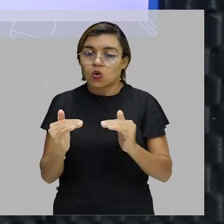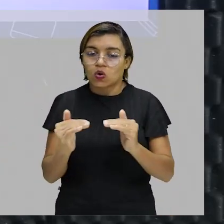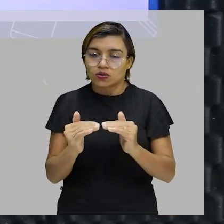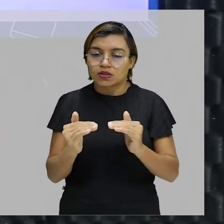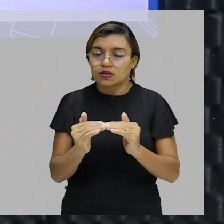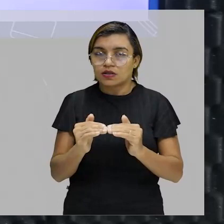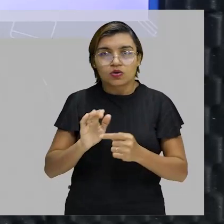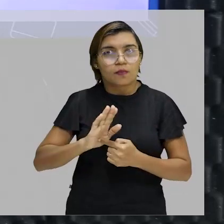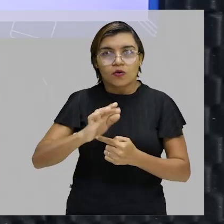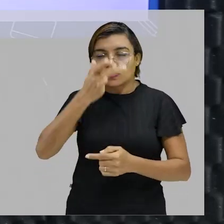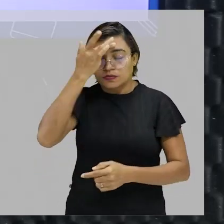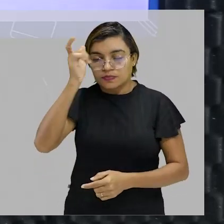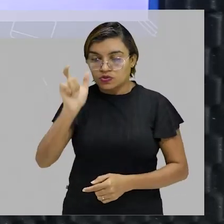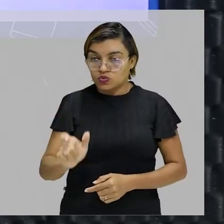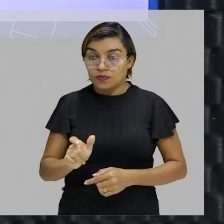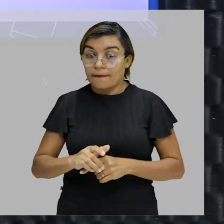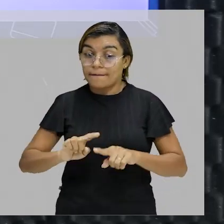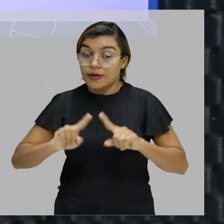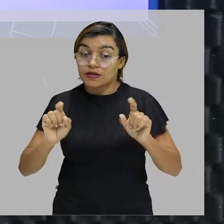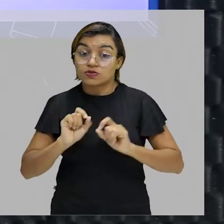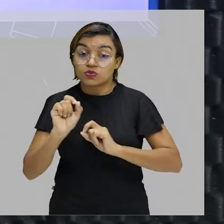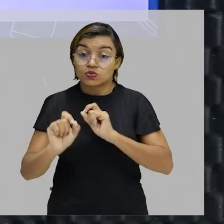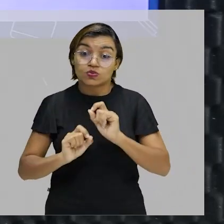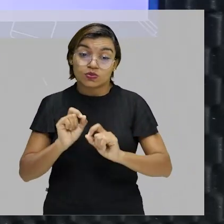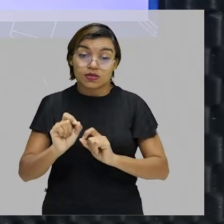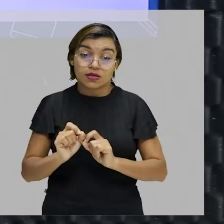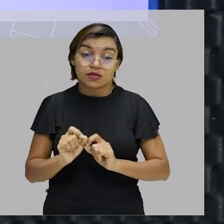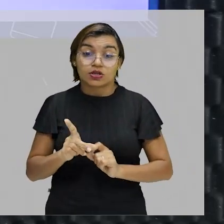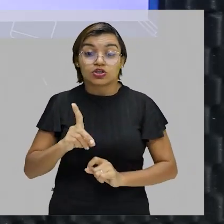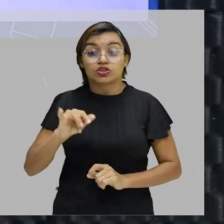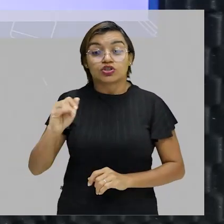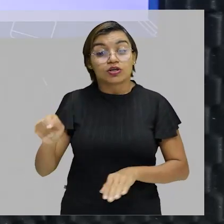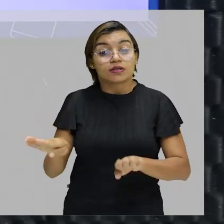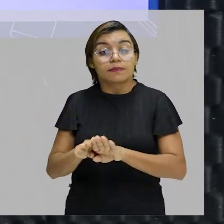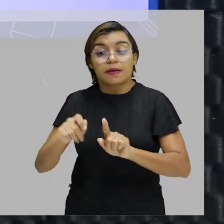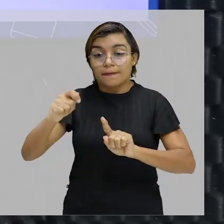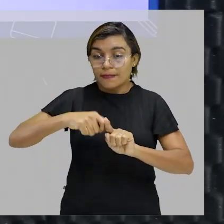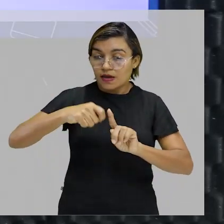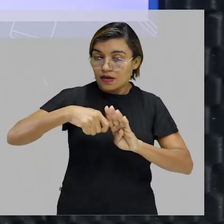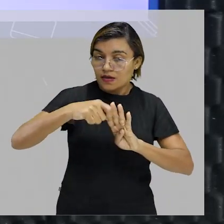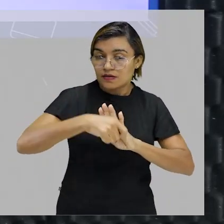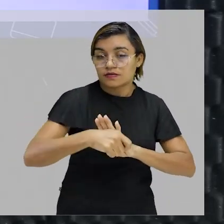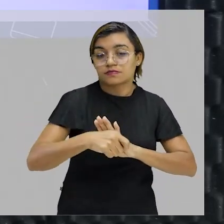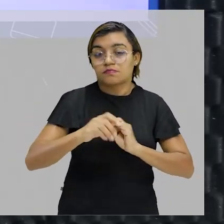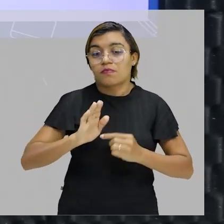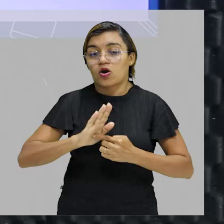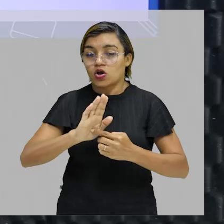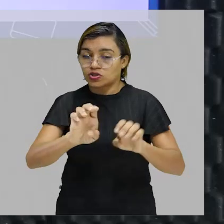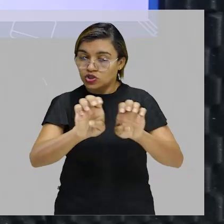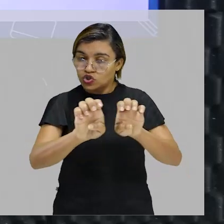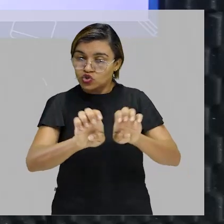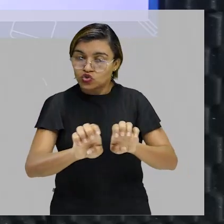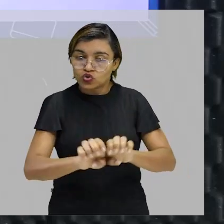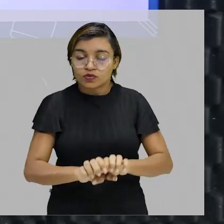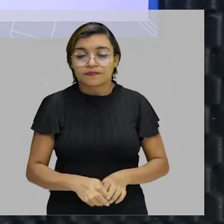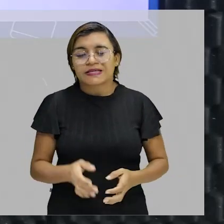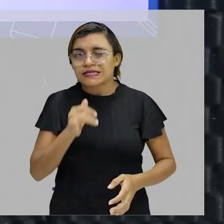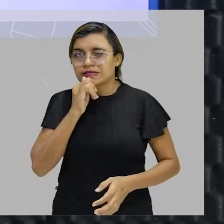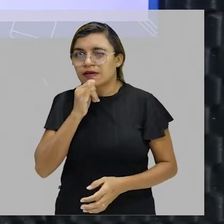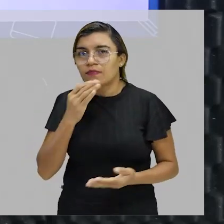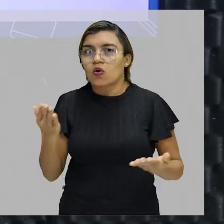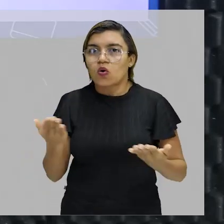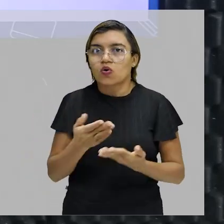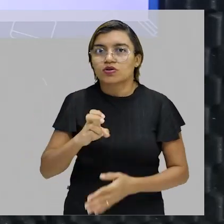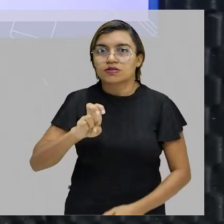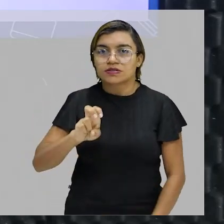apresenta sujeito. Mas nas indicações referentes a dia e mês, o verbo admite duas construções. Hoje é dia 5 de setembro